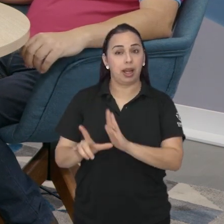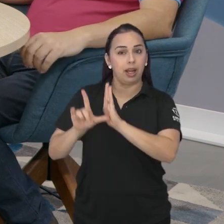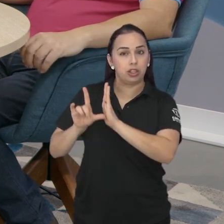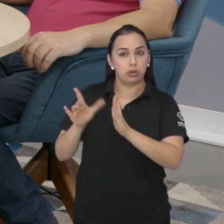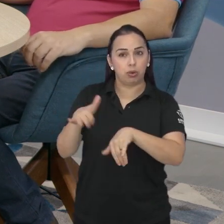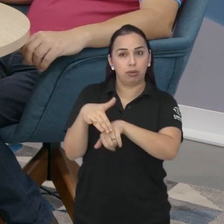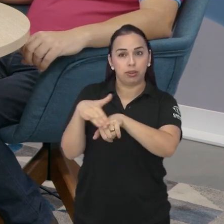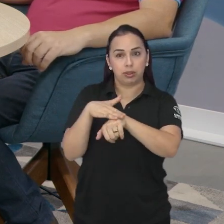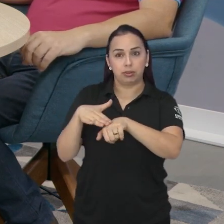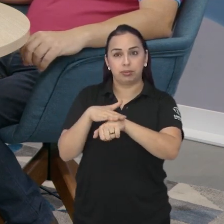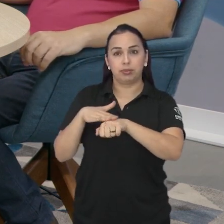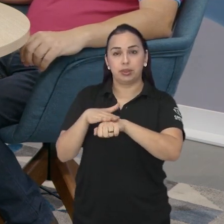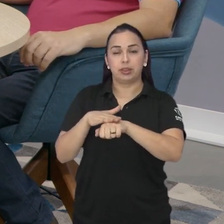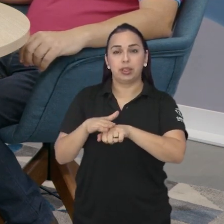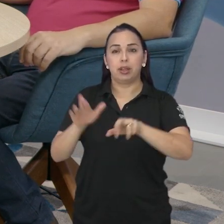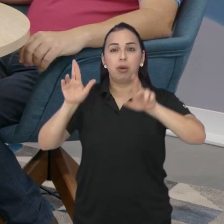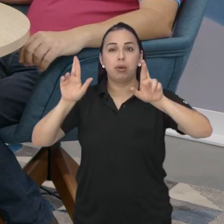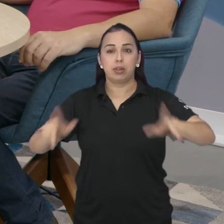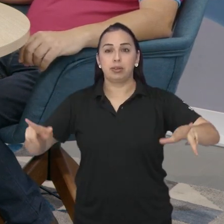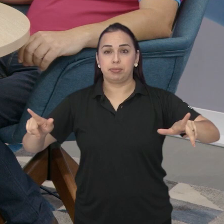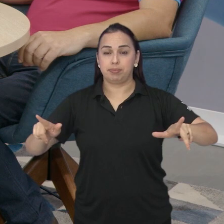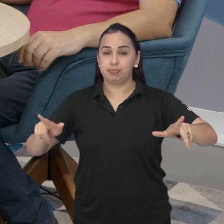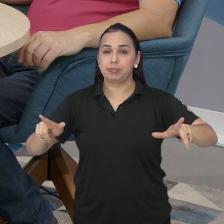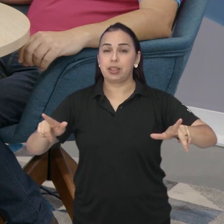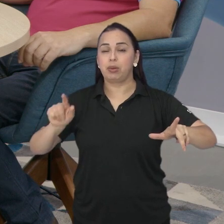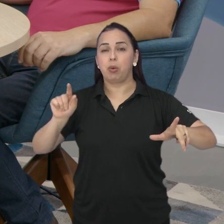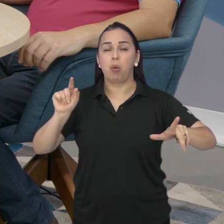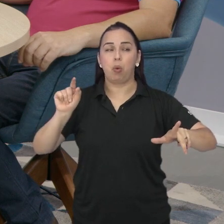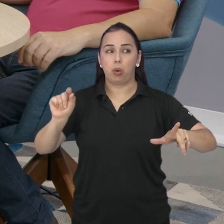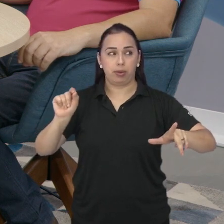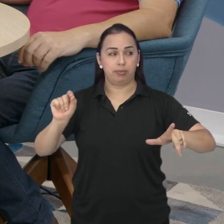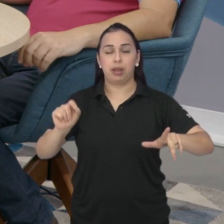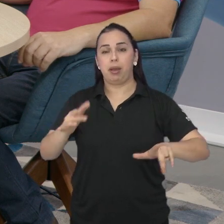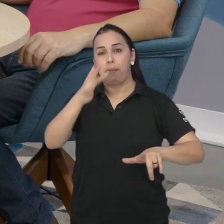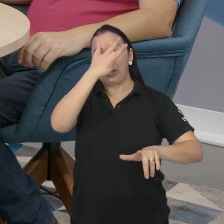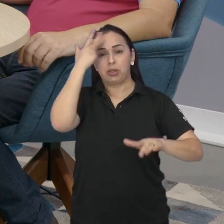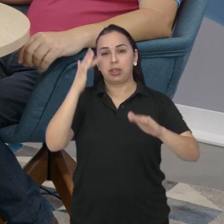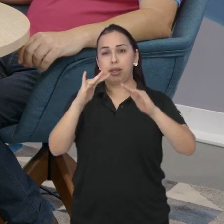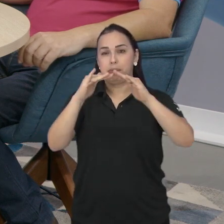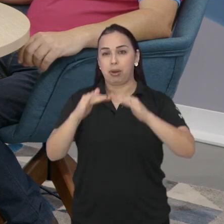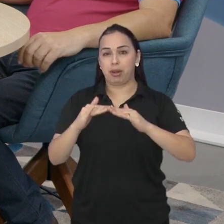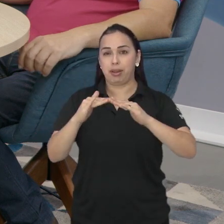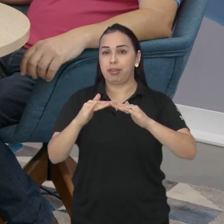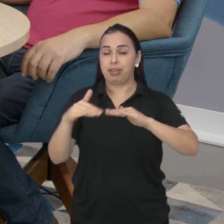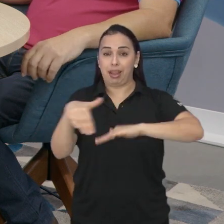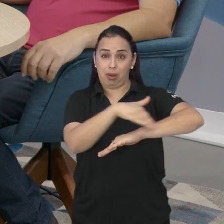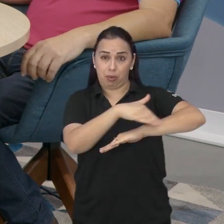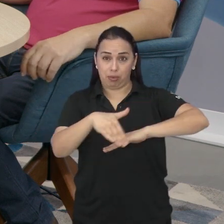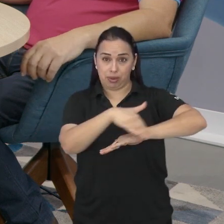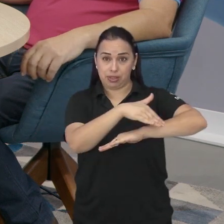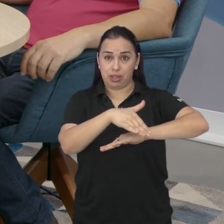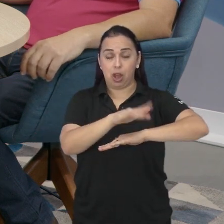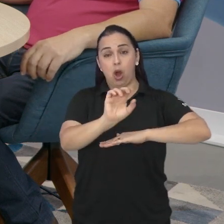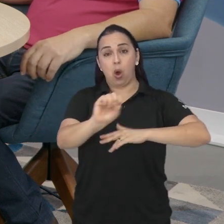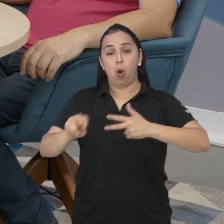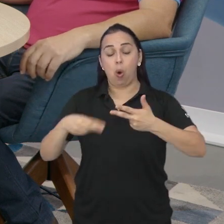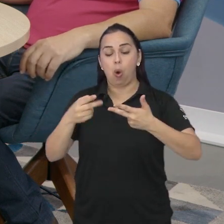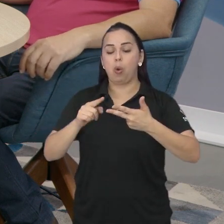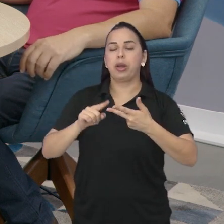aqui antes, tem uma diferença entre morador de rua, quem tem